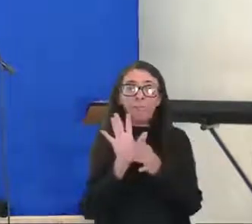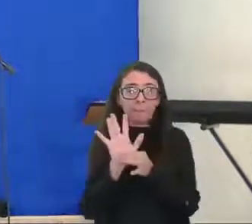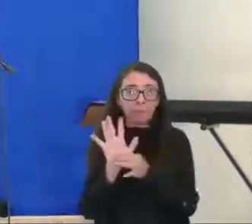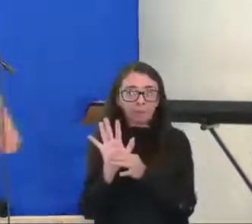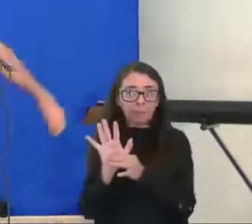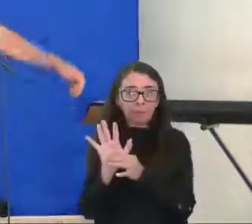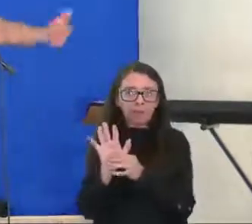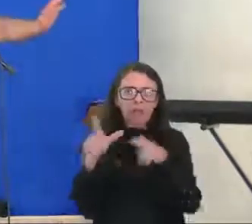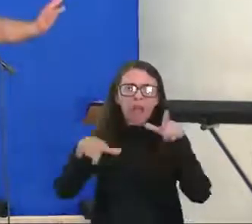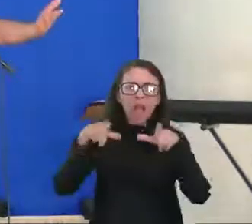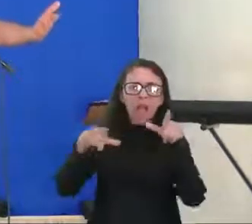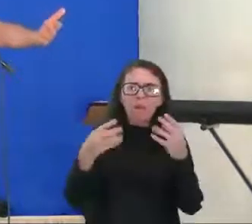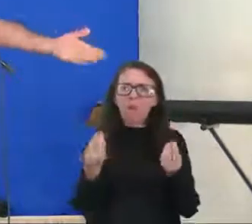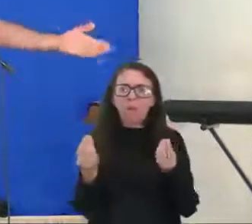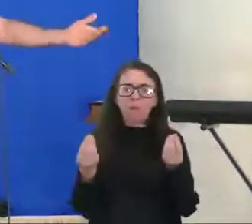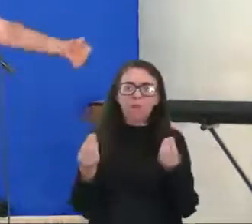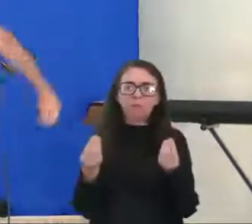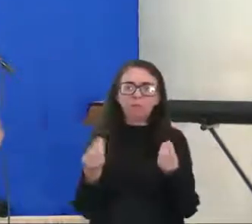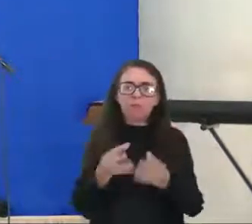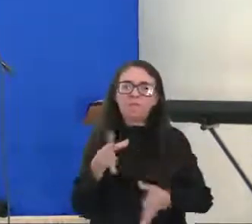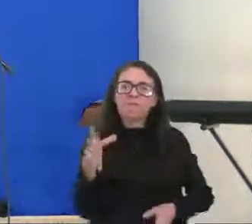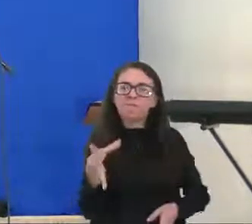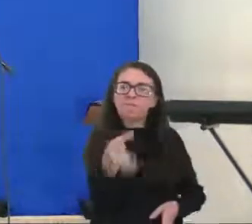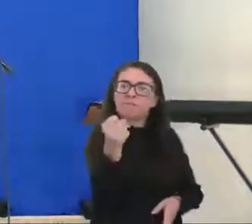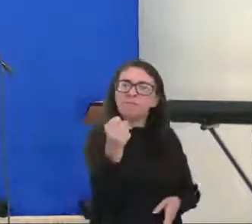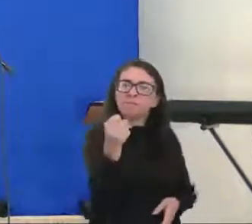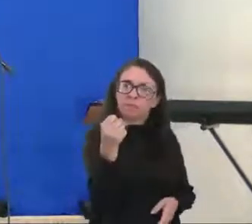Depois veja como é que a gente fala, pastor Leonardo, de novo do eu.